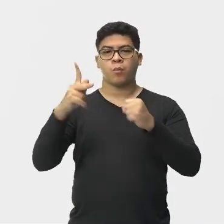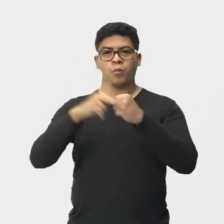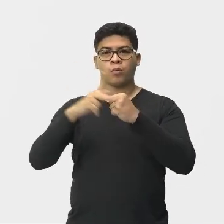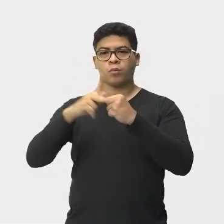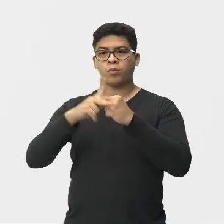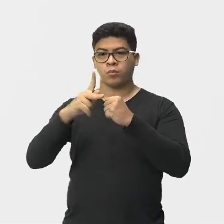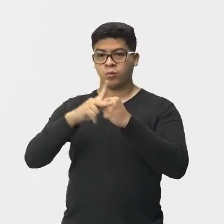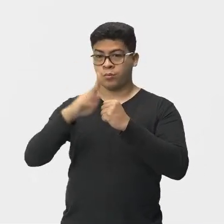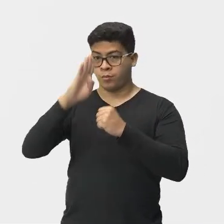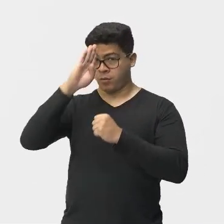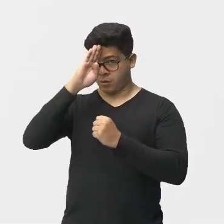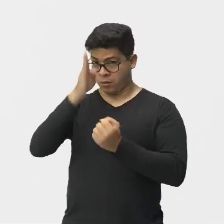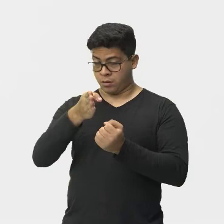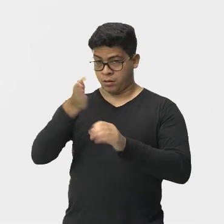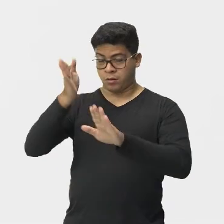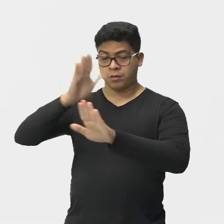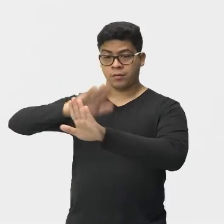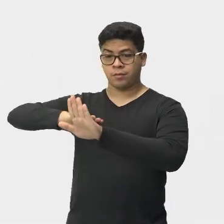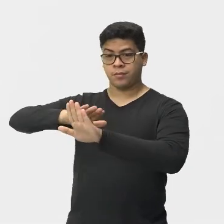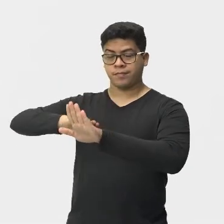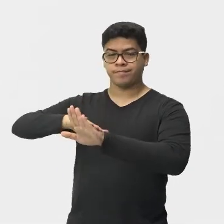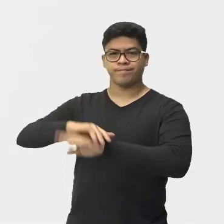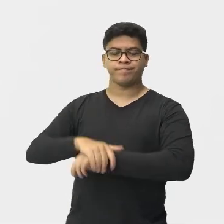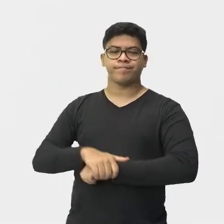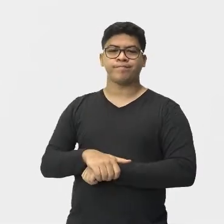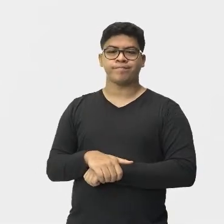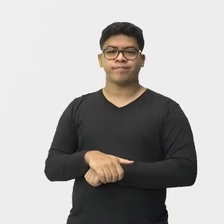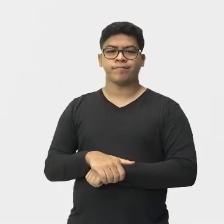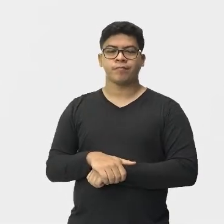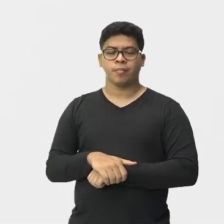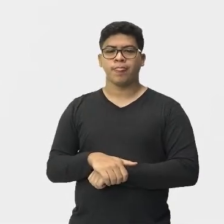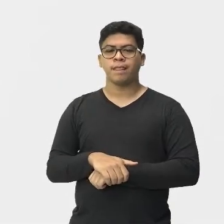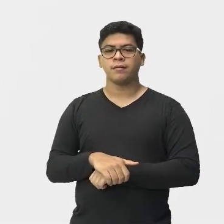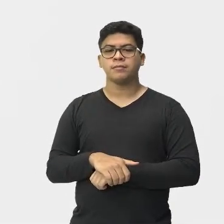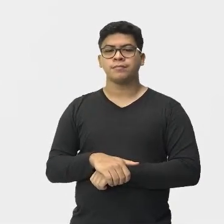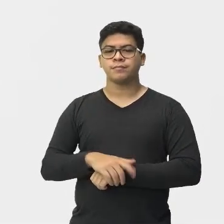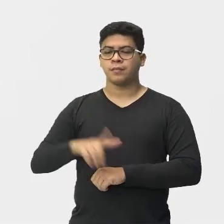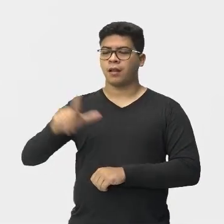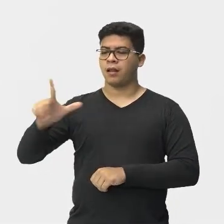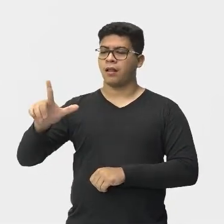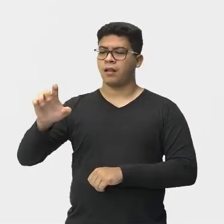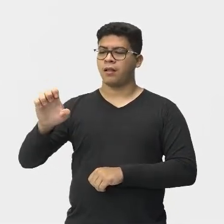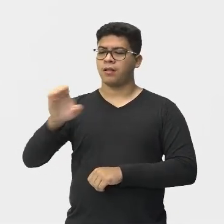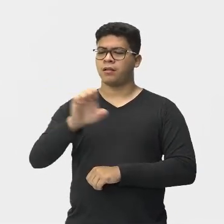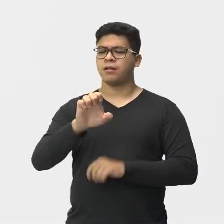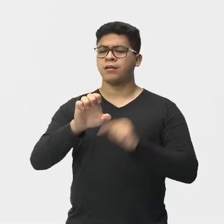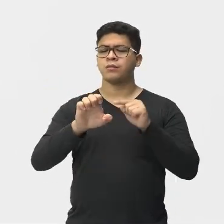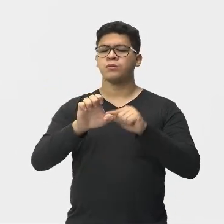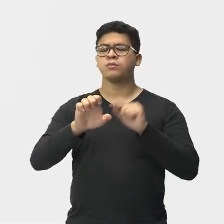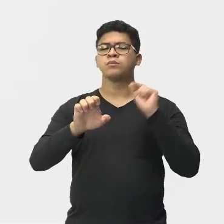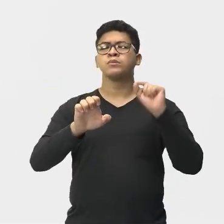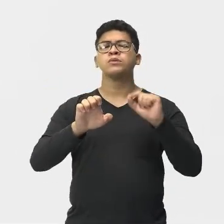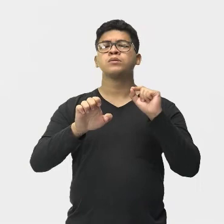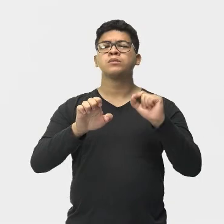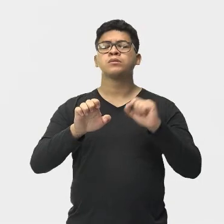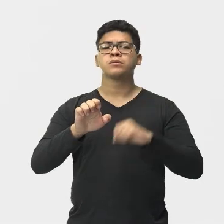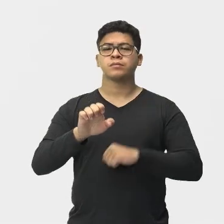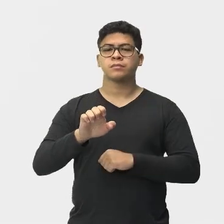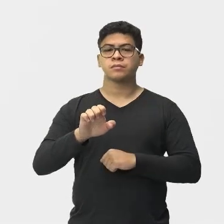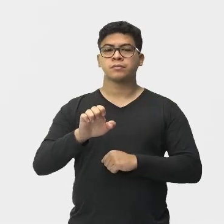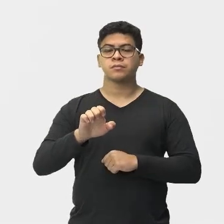verbo ler, né? Eu estou dizendo que o Javier lê. Ele lê o quê,